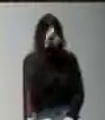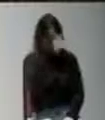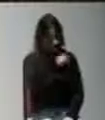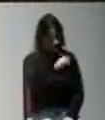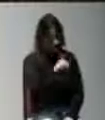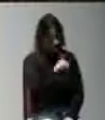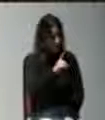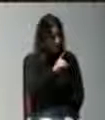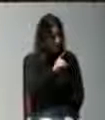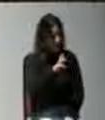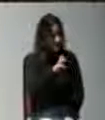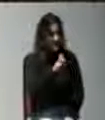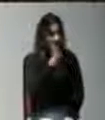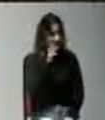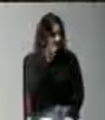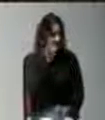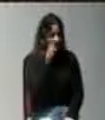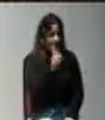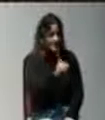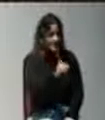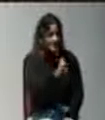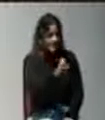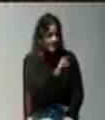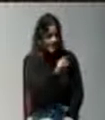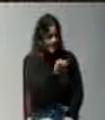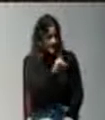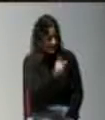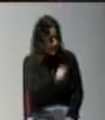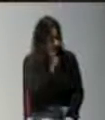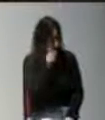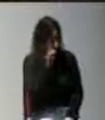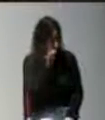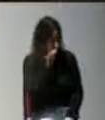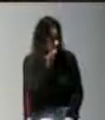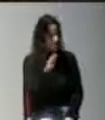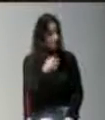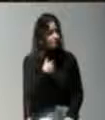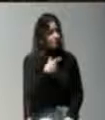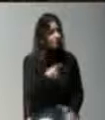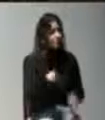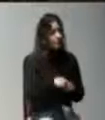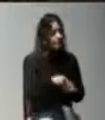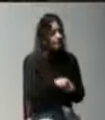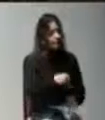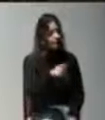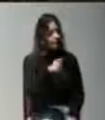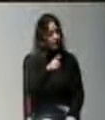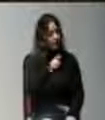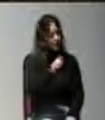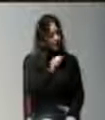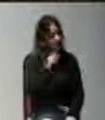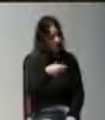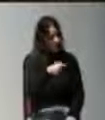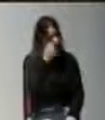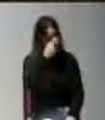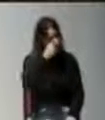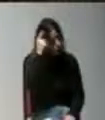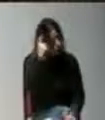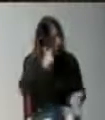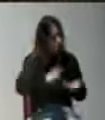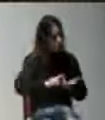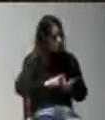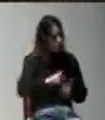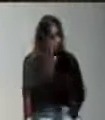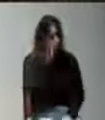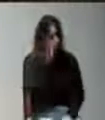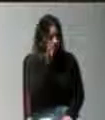reinterpretam, tomam nas mãos novamente um Paulo Freire, Lacan, Foucault, Gramsci, Bourdieu,